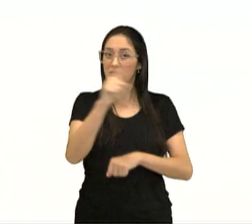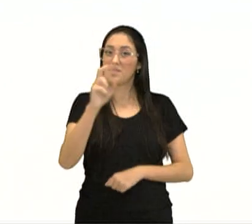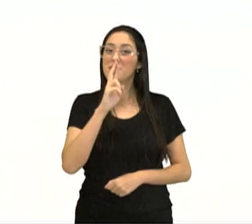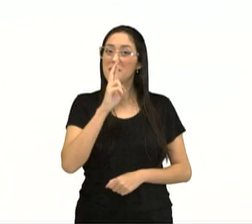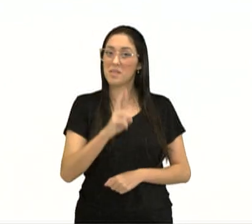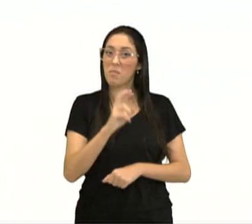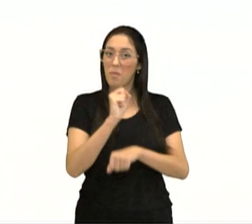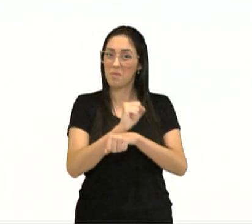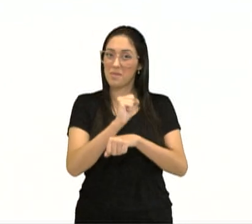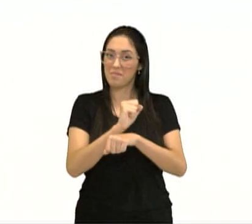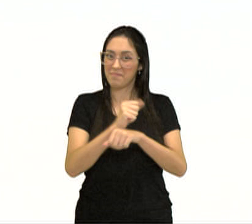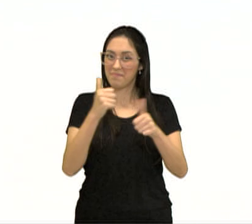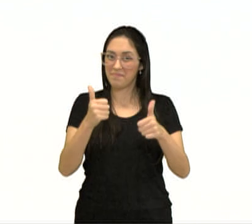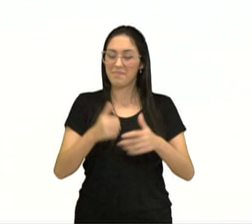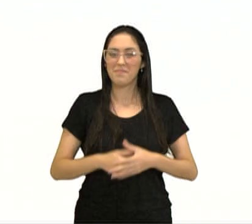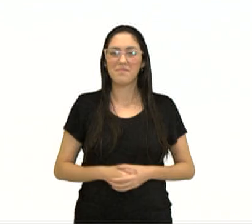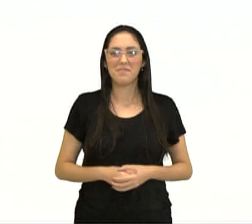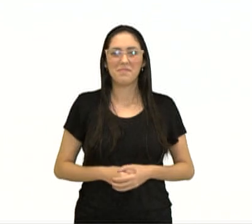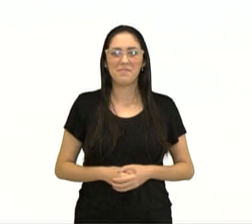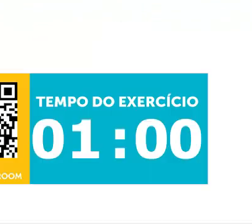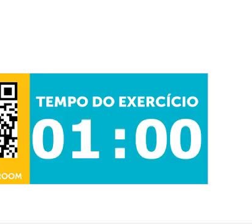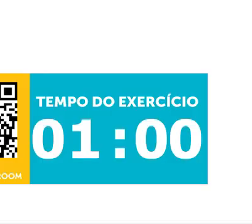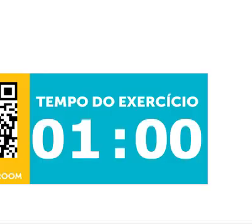vai aparecer aqui no canto. Vai lá!